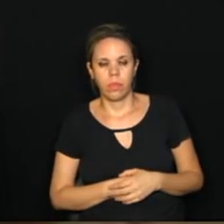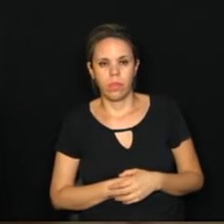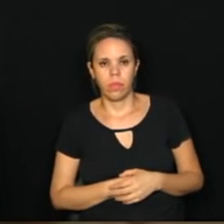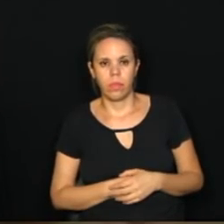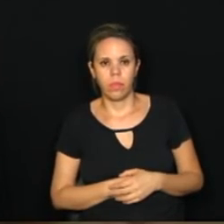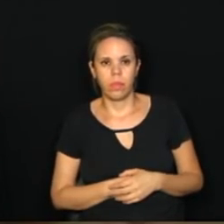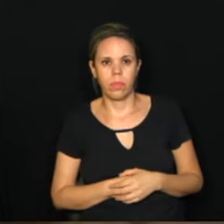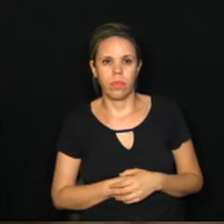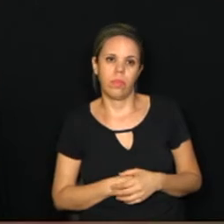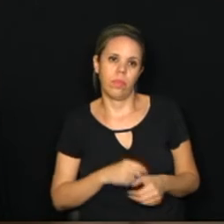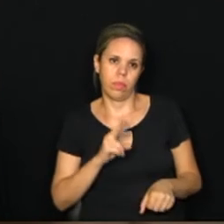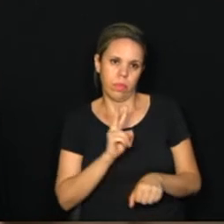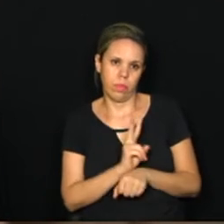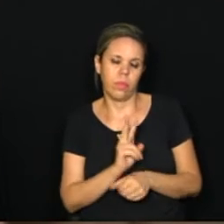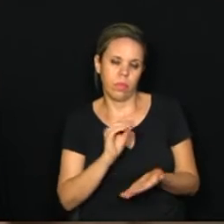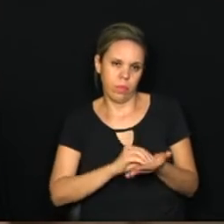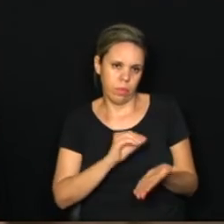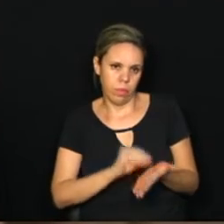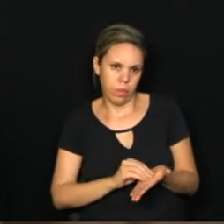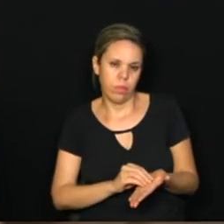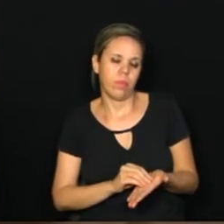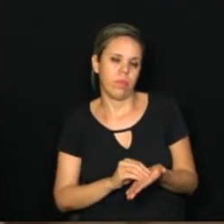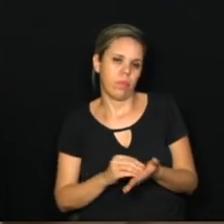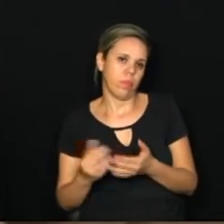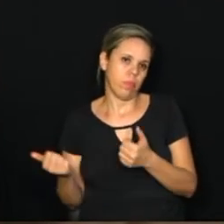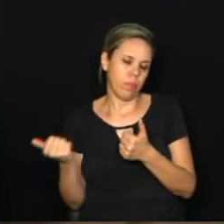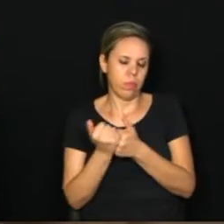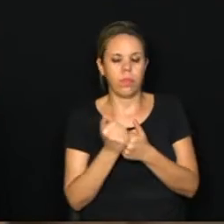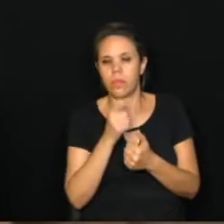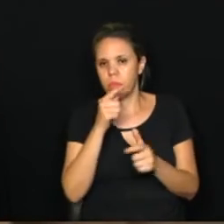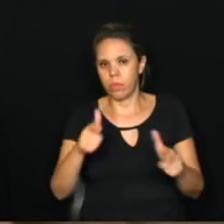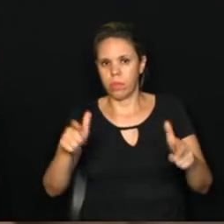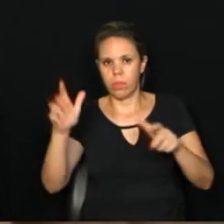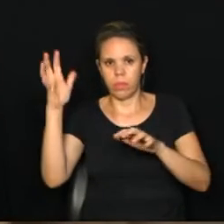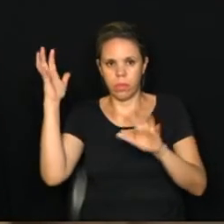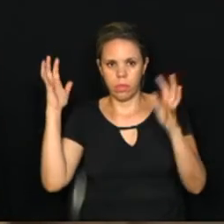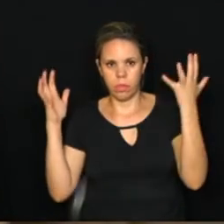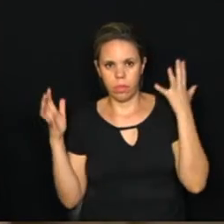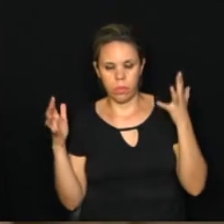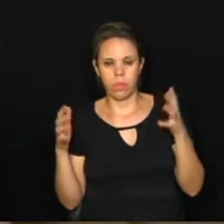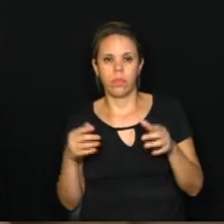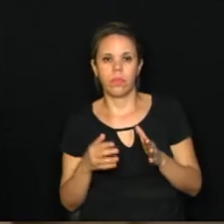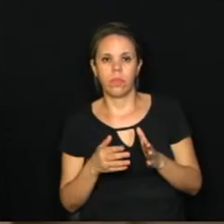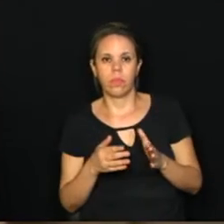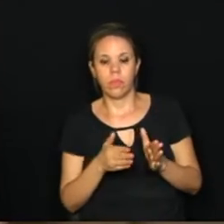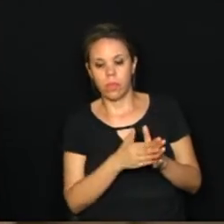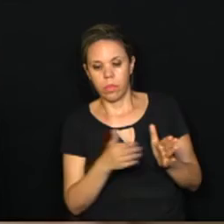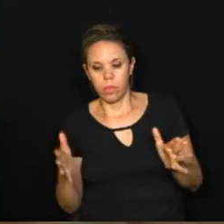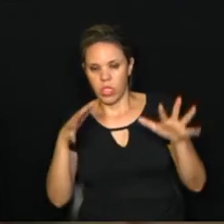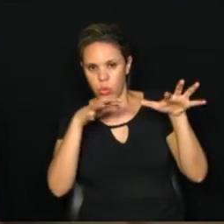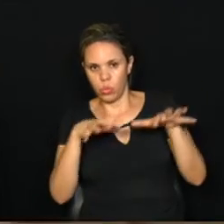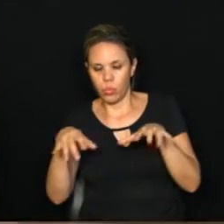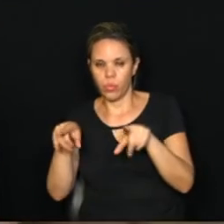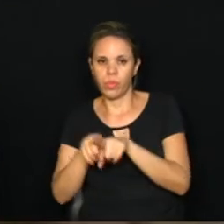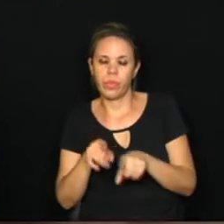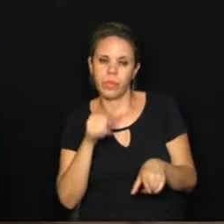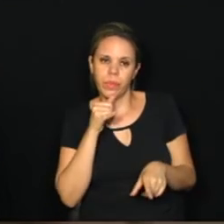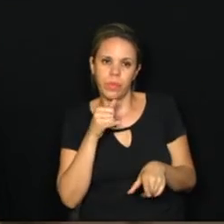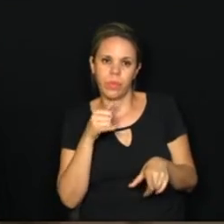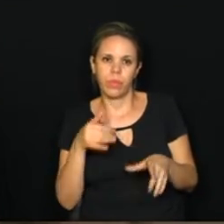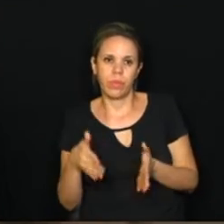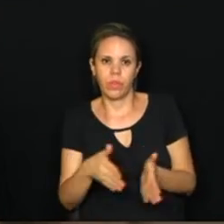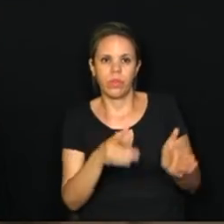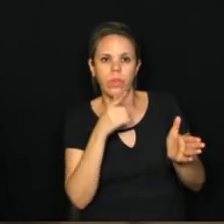supressão dos fragmentos, que é fundamental, inclusive para a garantia do regime de chuvas, né? Os reservatórios eles